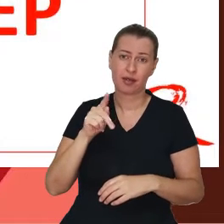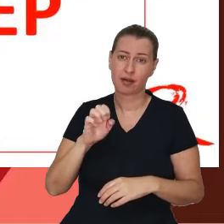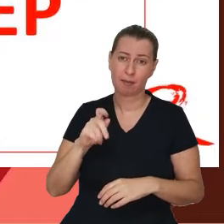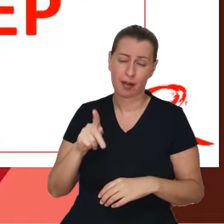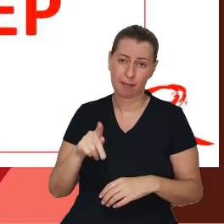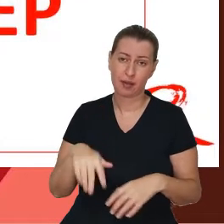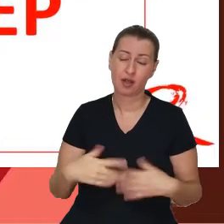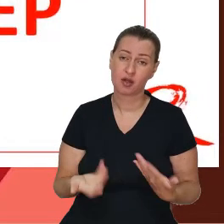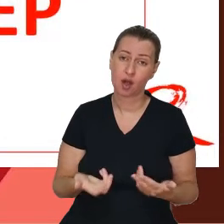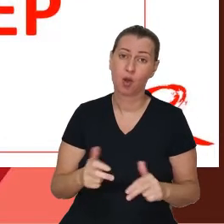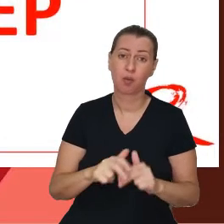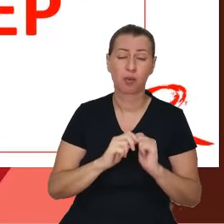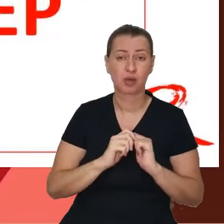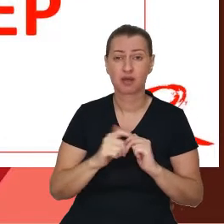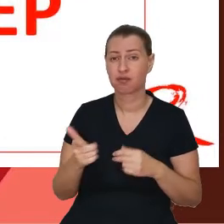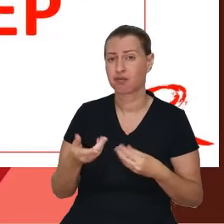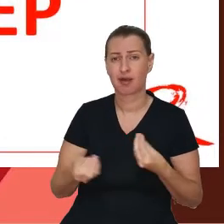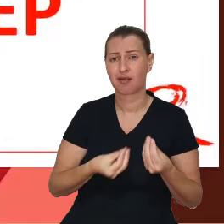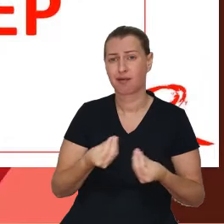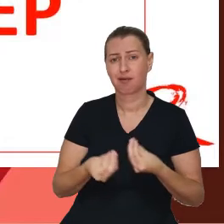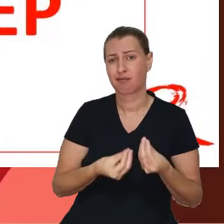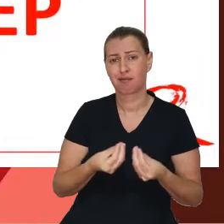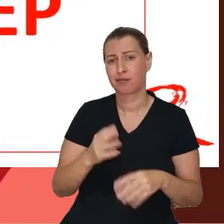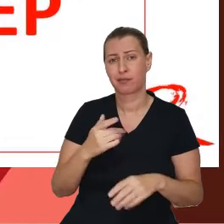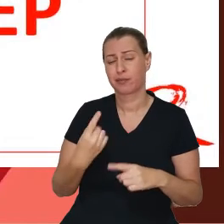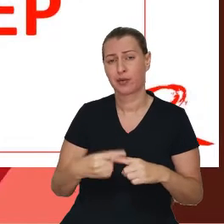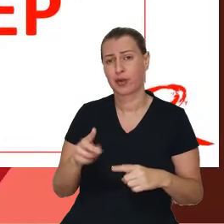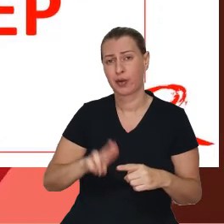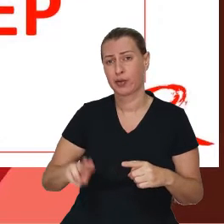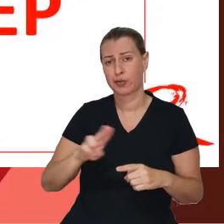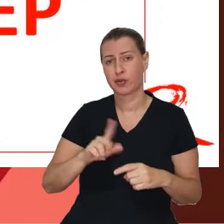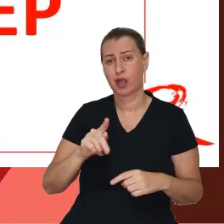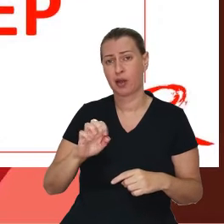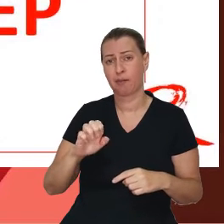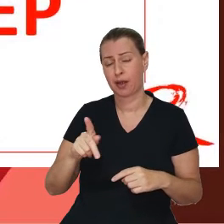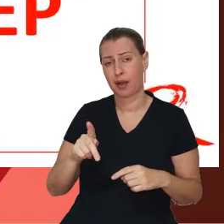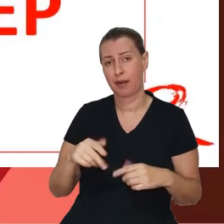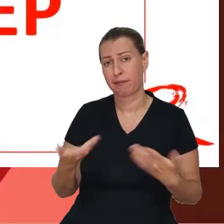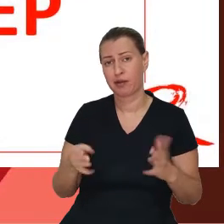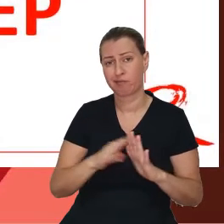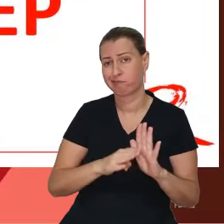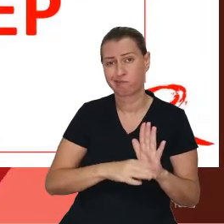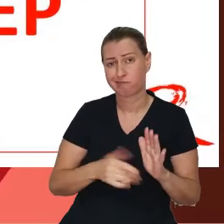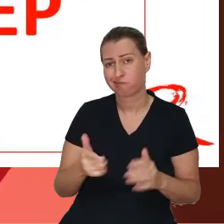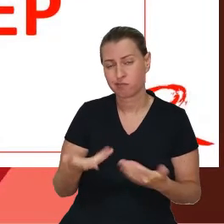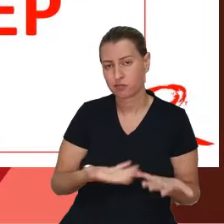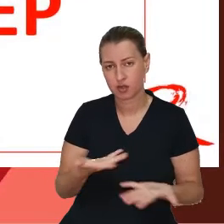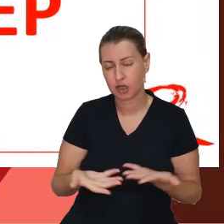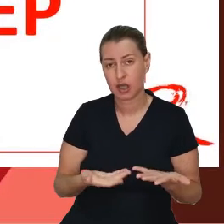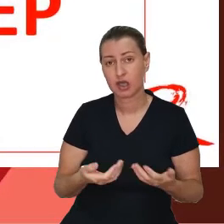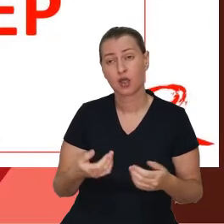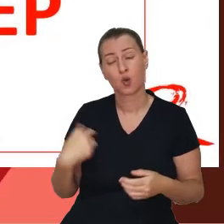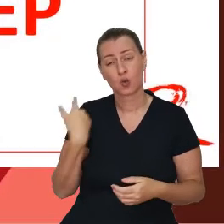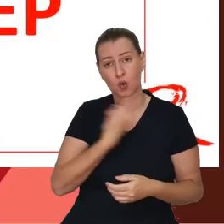função, então não tem mais critério. E aí só nos resta fazer o acompanhamento desse paciente, né?